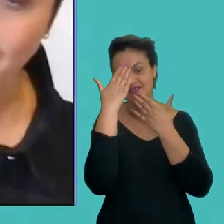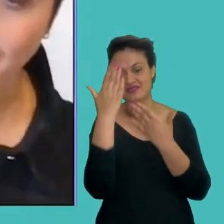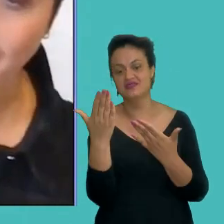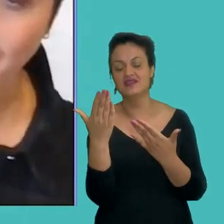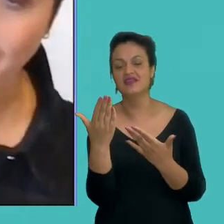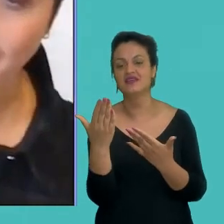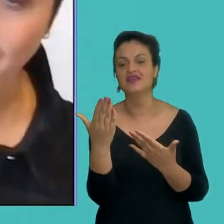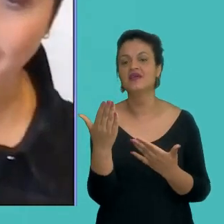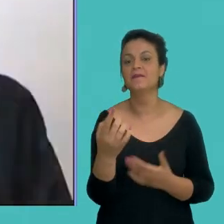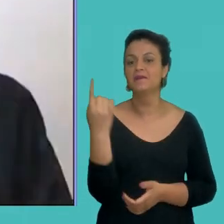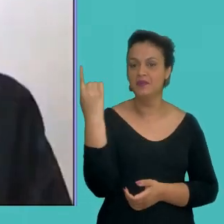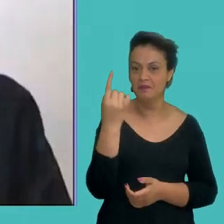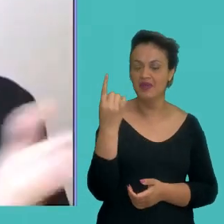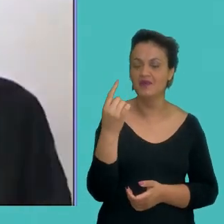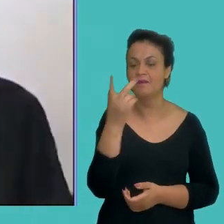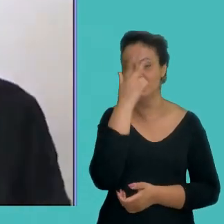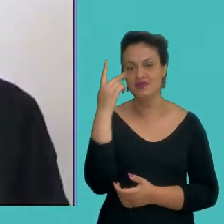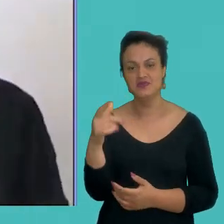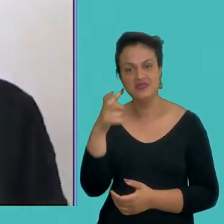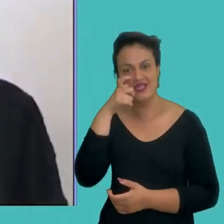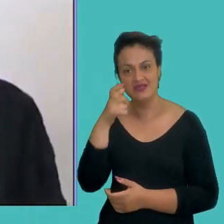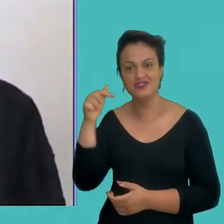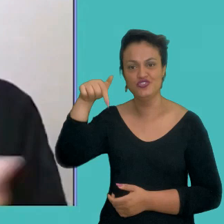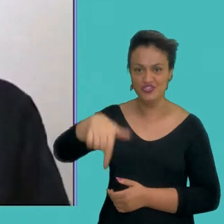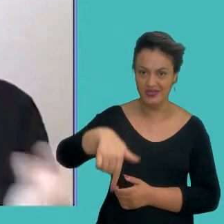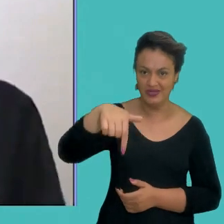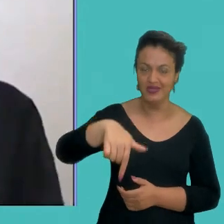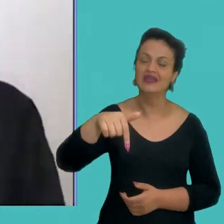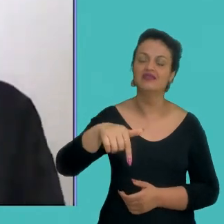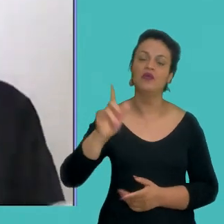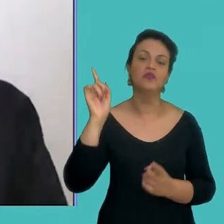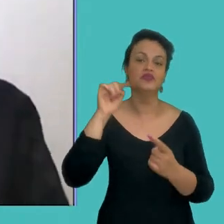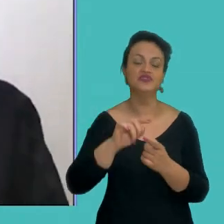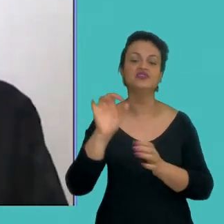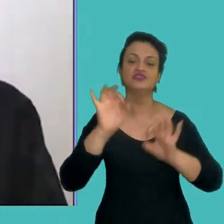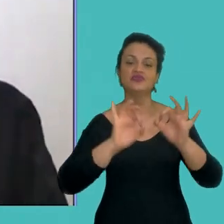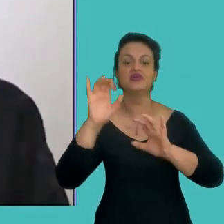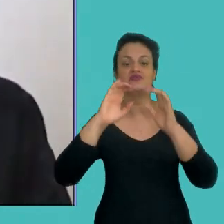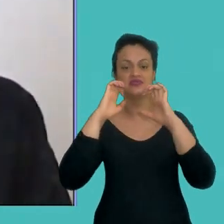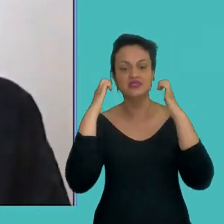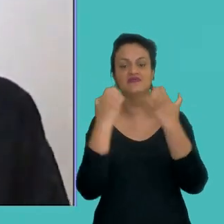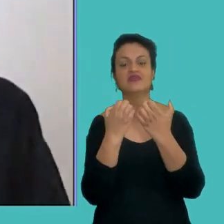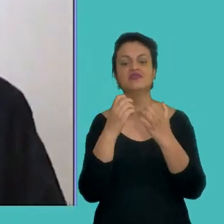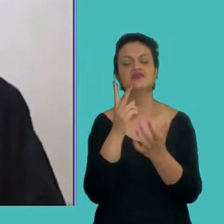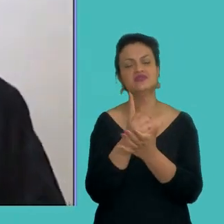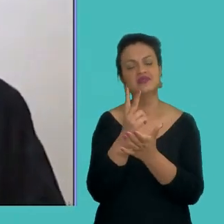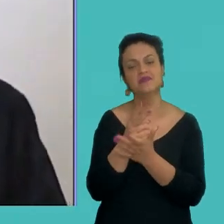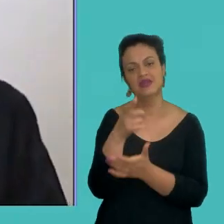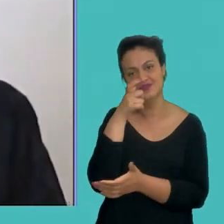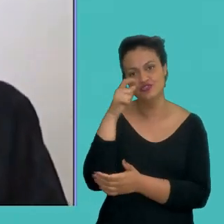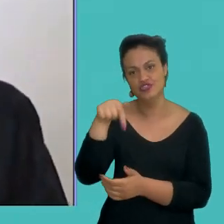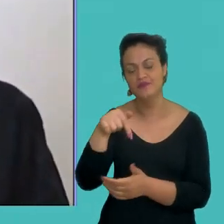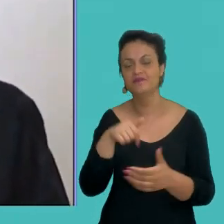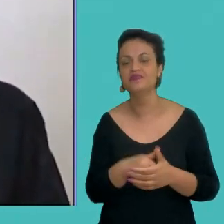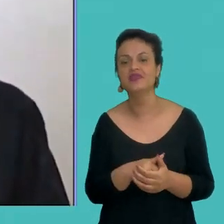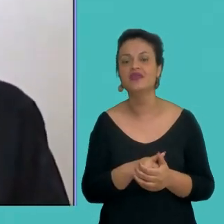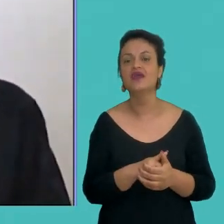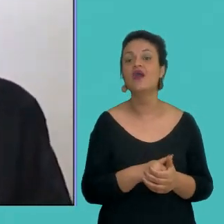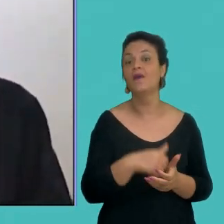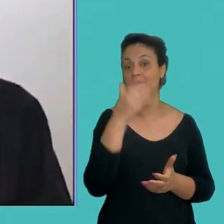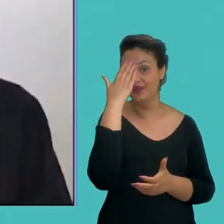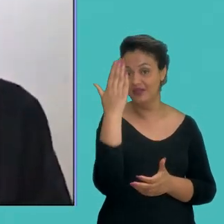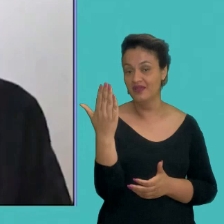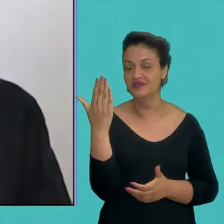agradecer muito, ao primeiro lugar, ao nosso público, que é a razão desse evento, que sempre nos acompanha e sempre nos